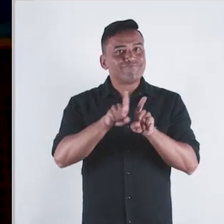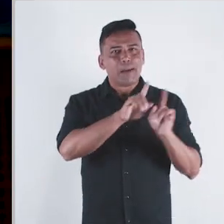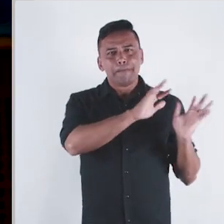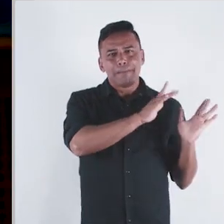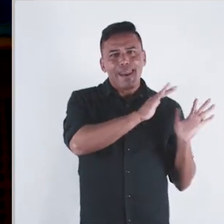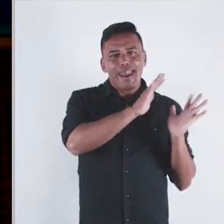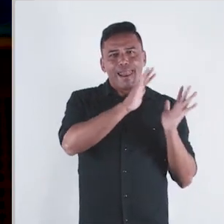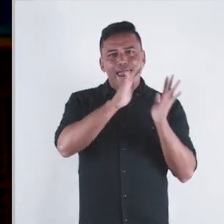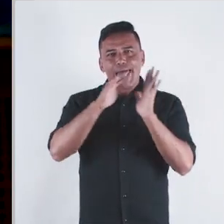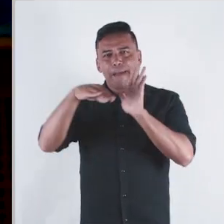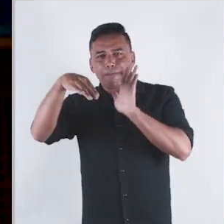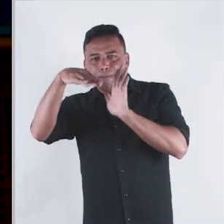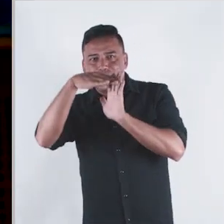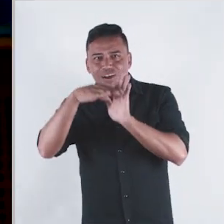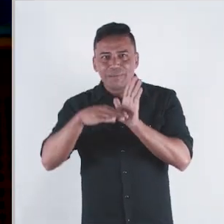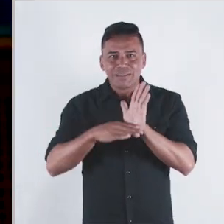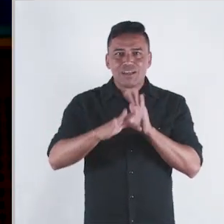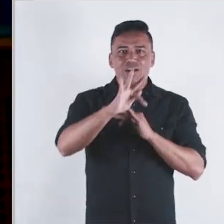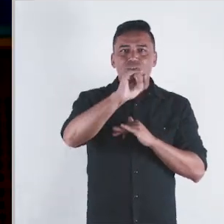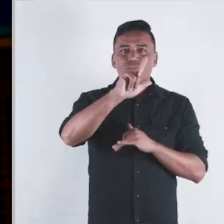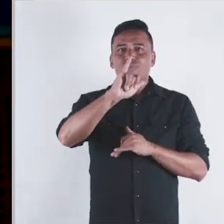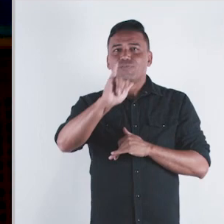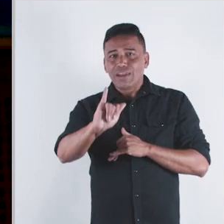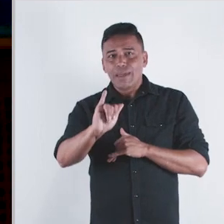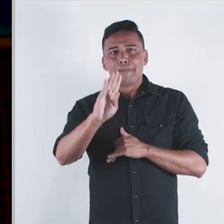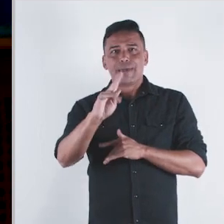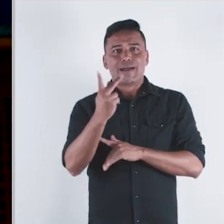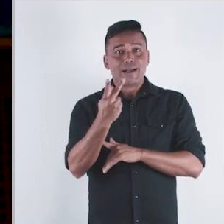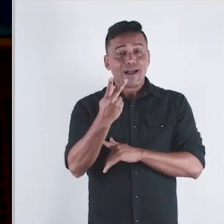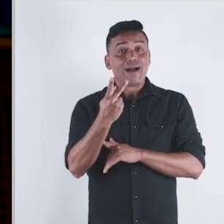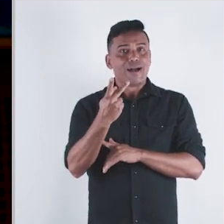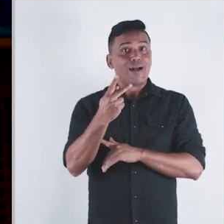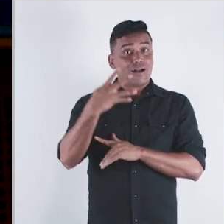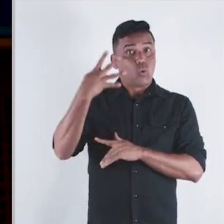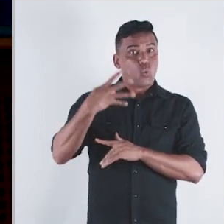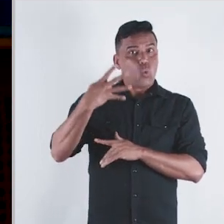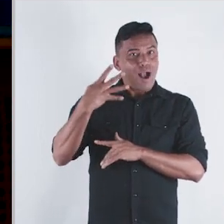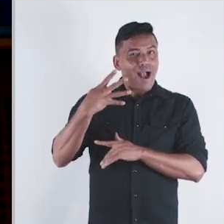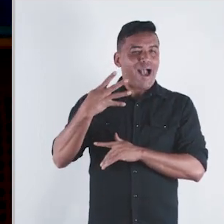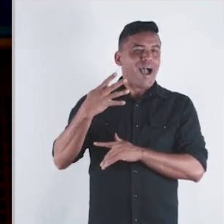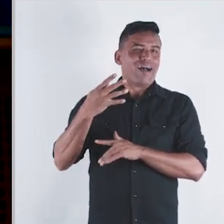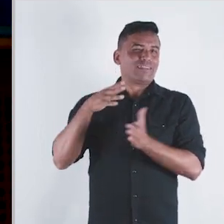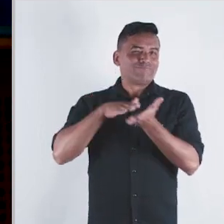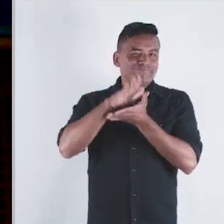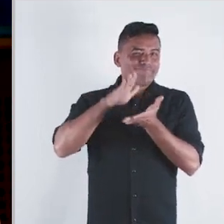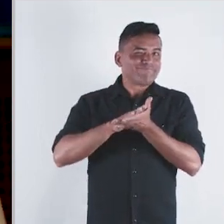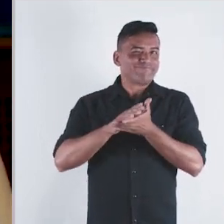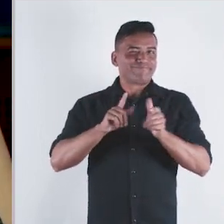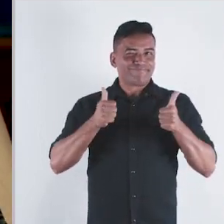a programação da FLI BH nessa 4ª edição.